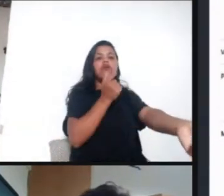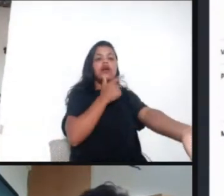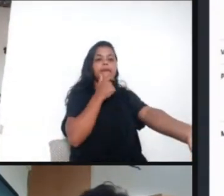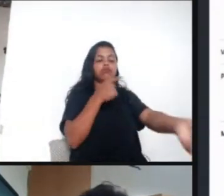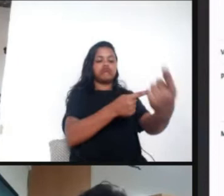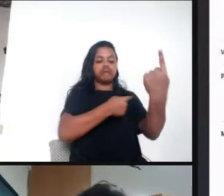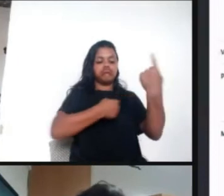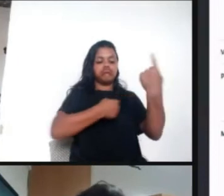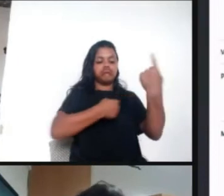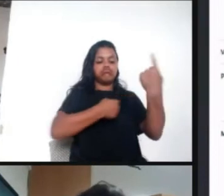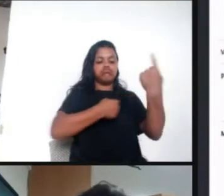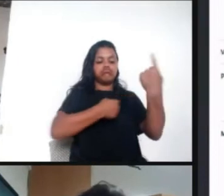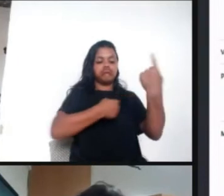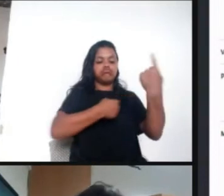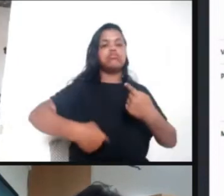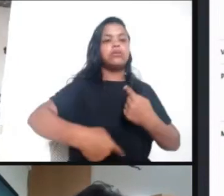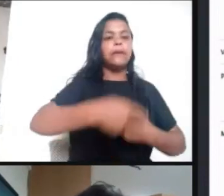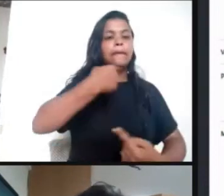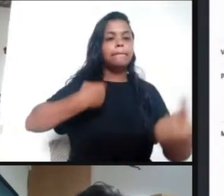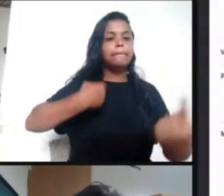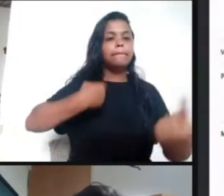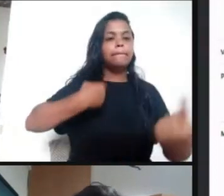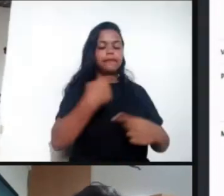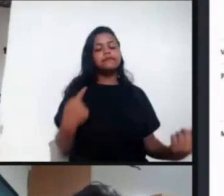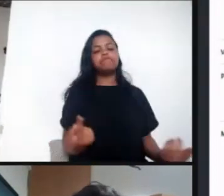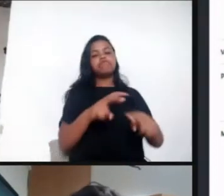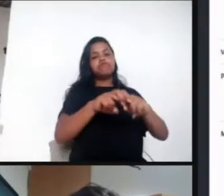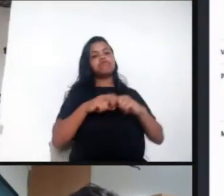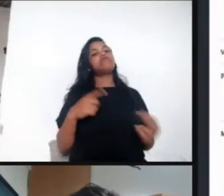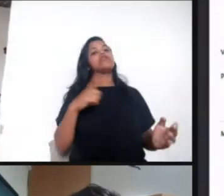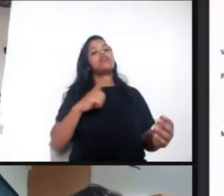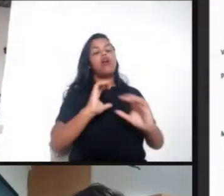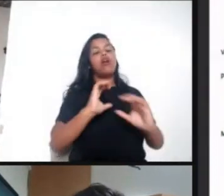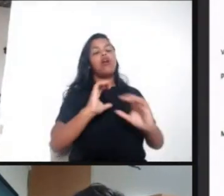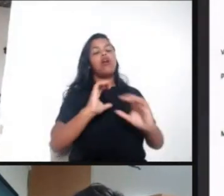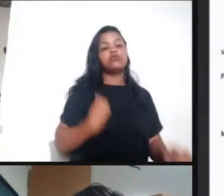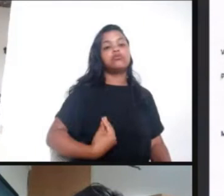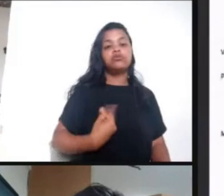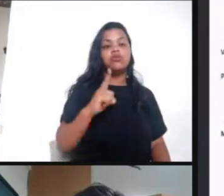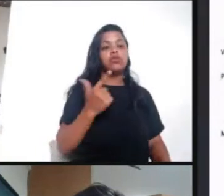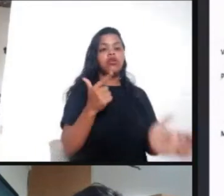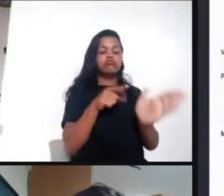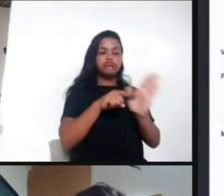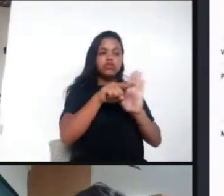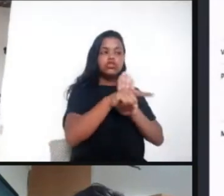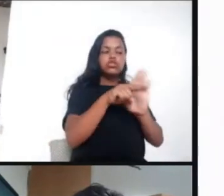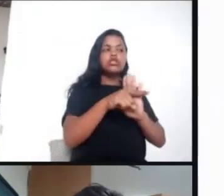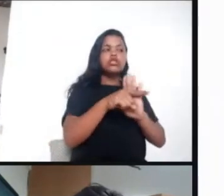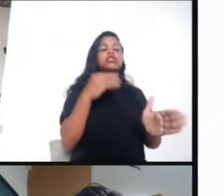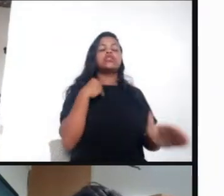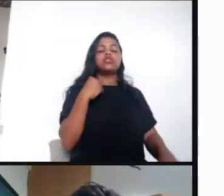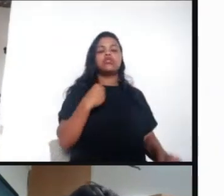forma profilática. Claro que ainda não existe nenhum estudo que garanta esse resultado, são apenas